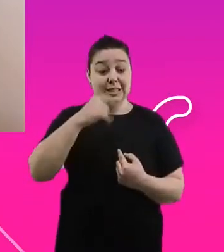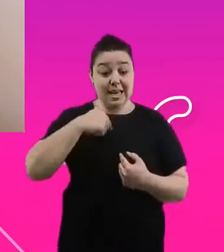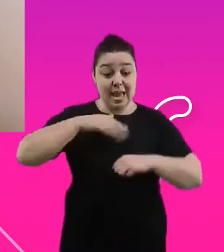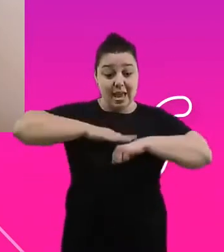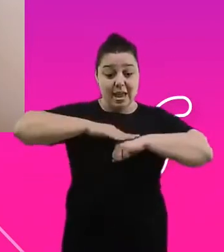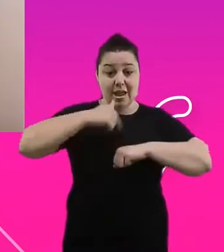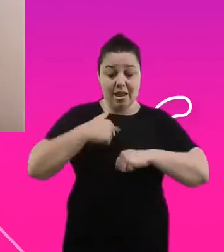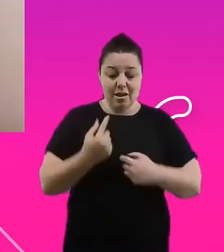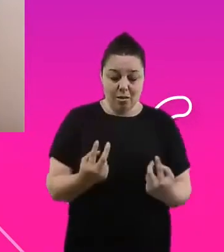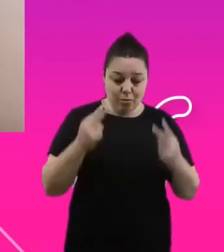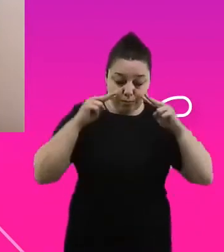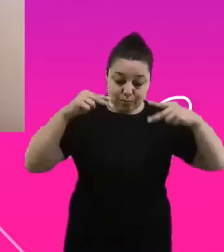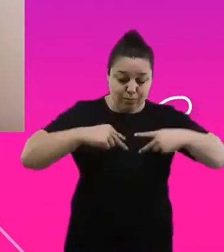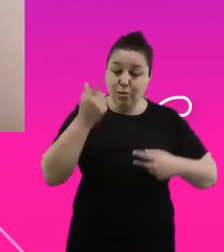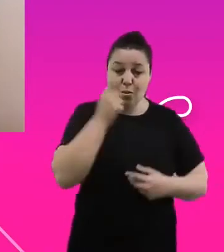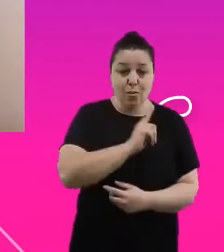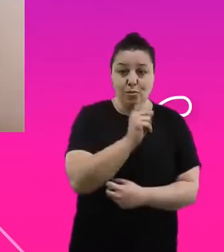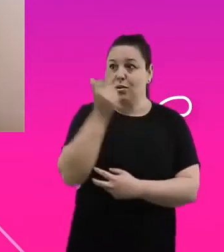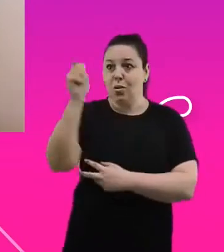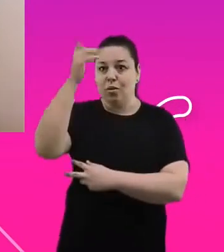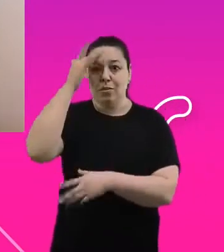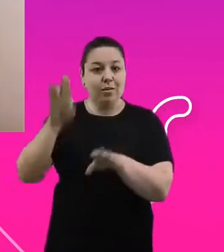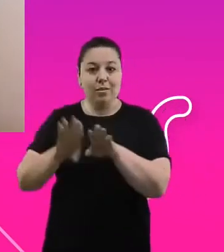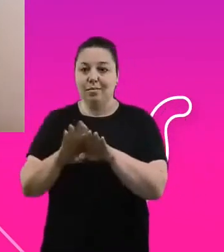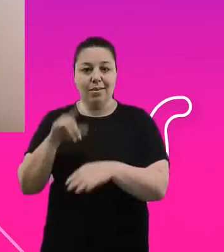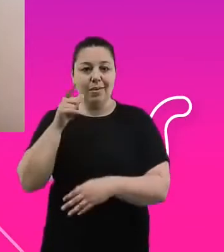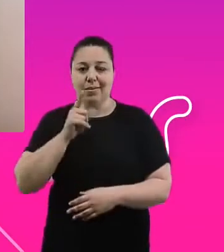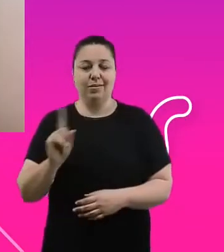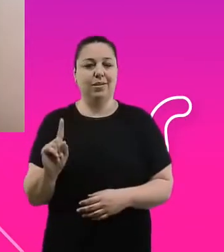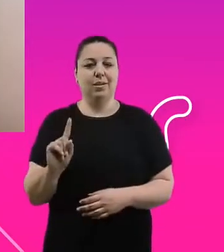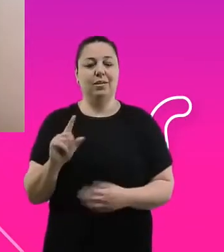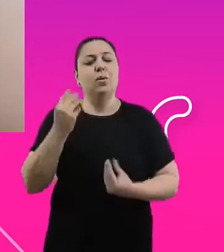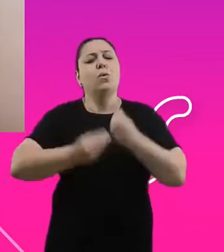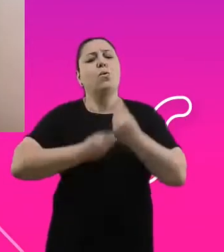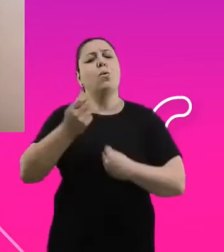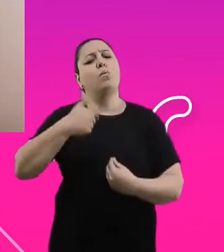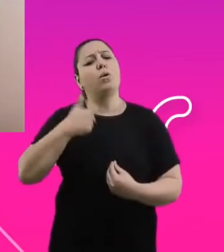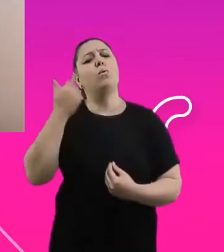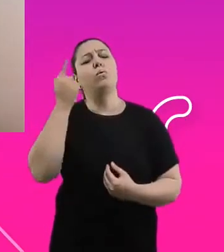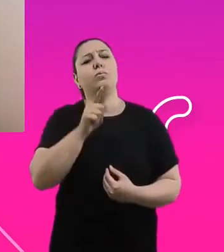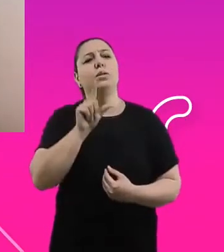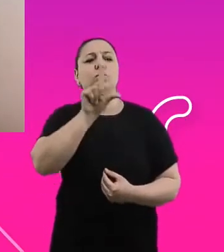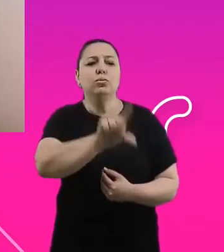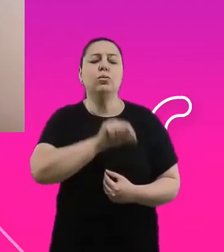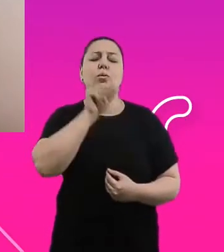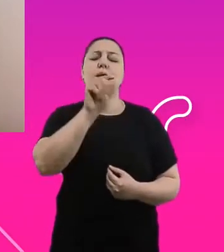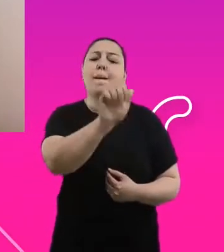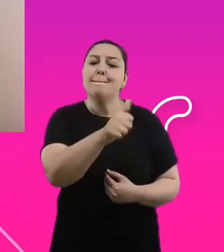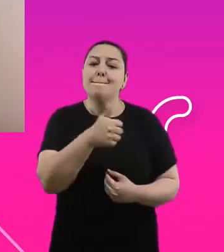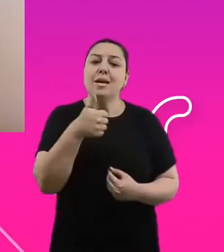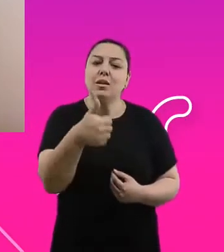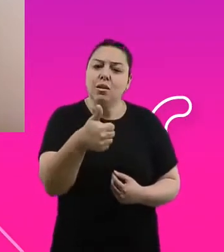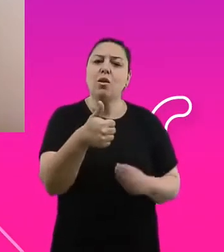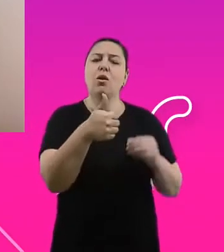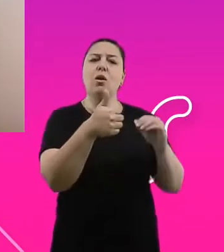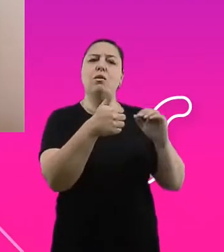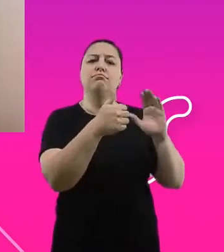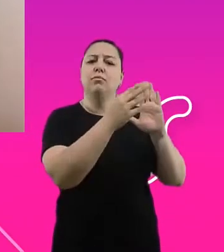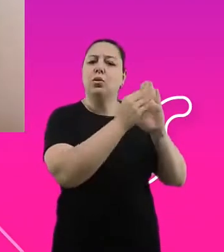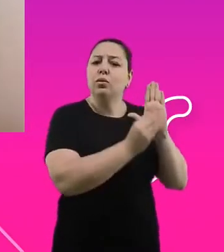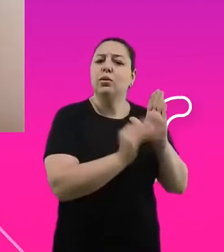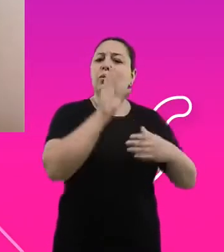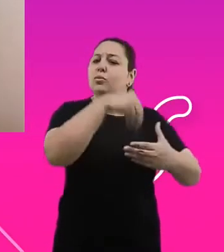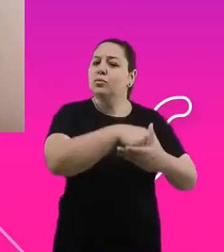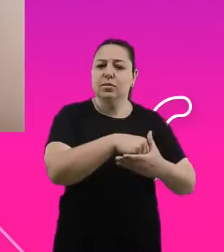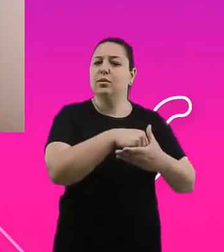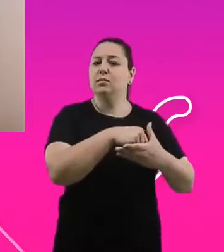como é que eu faço a minha internet ser melhor, os meus conteúdos serem melhor, que naturalmente o conteúdo vai pro lado, assim,